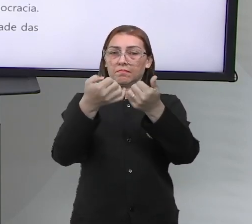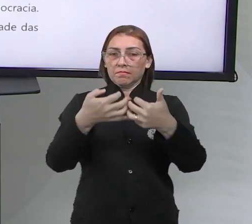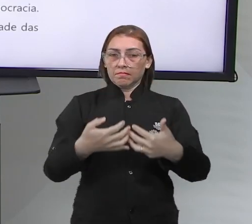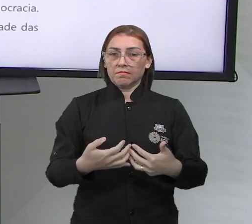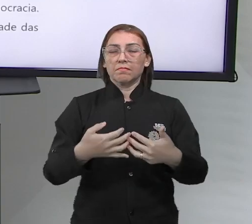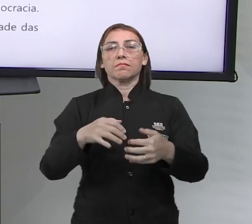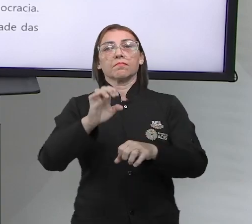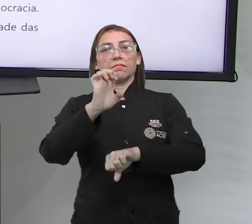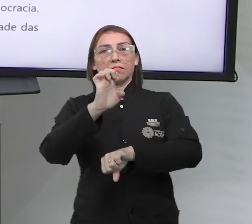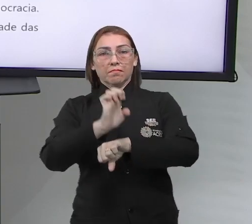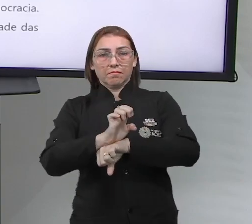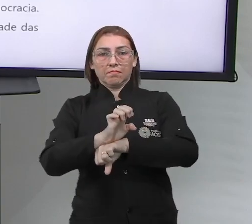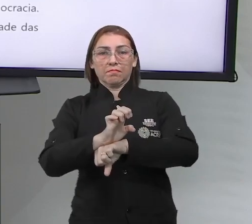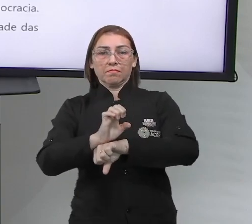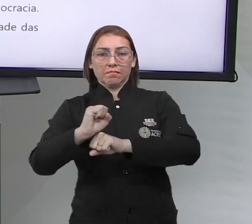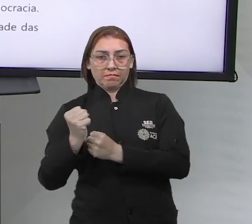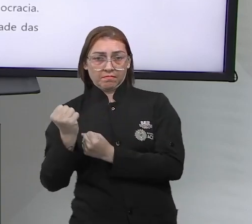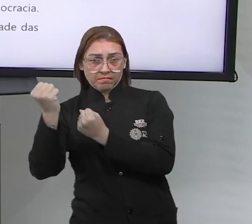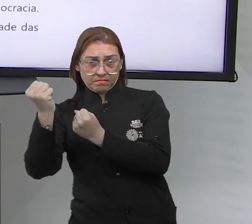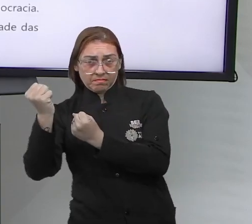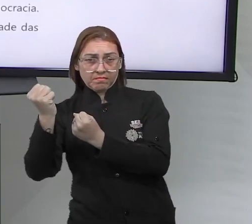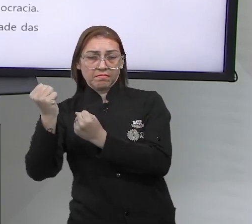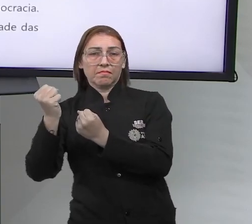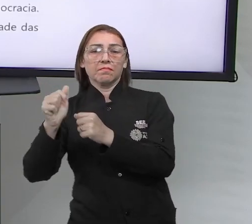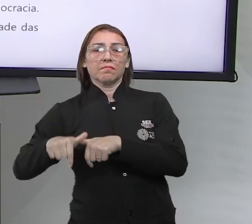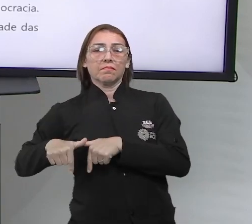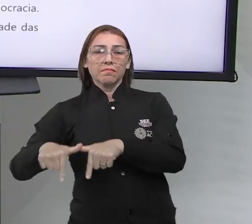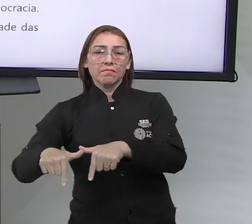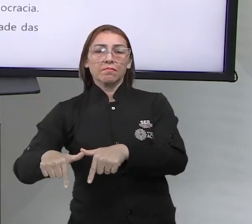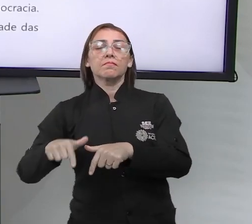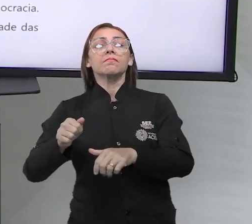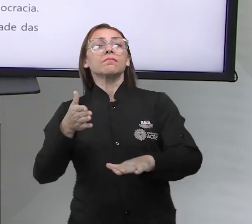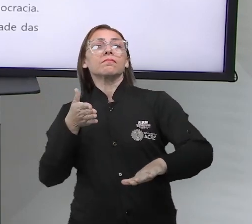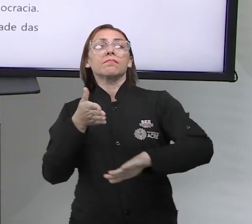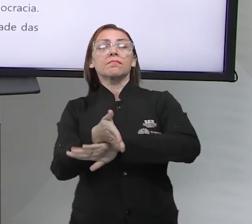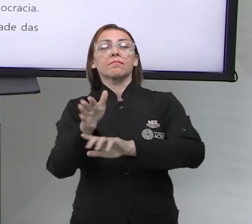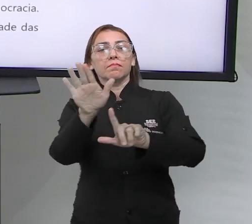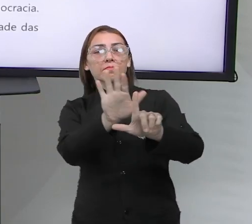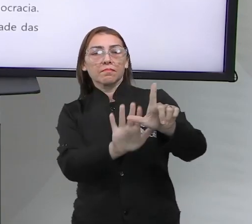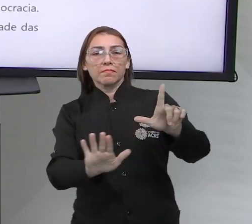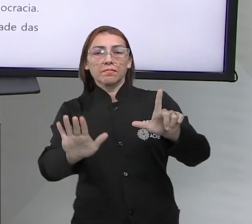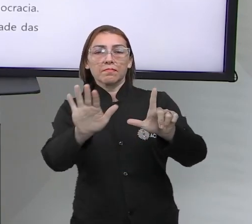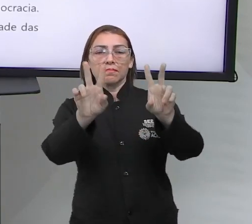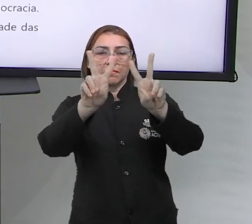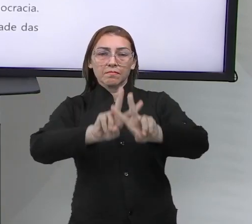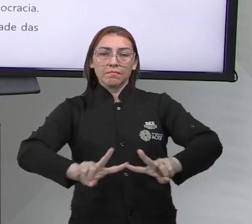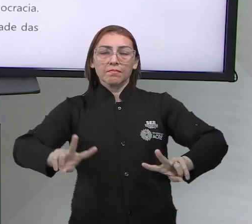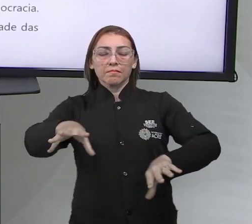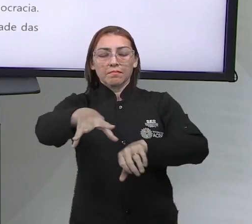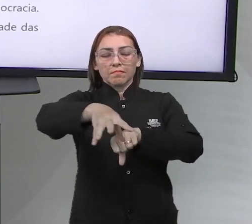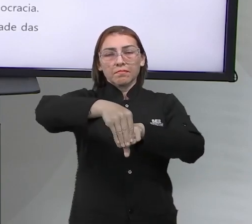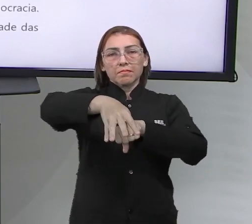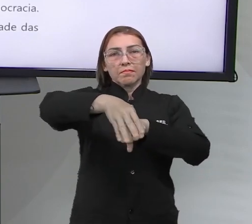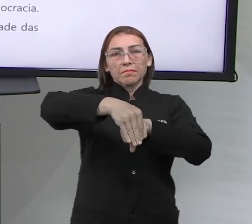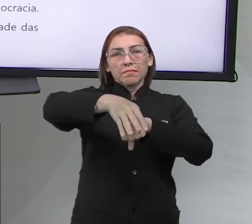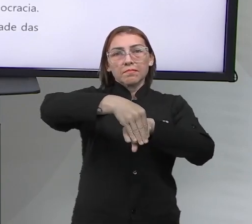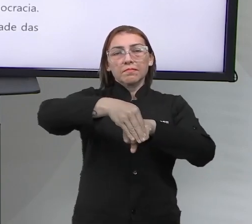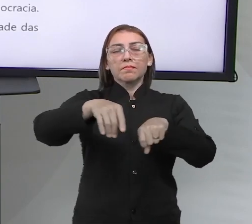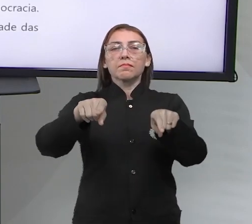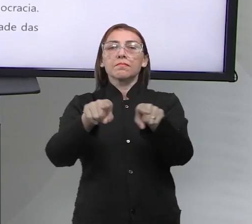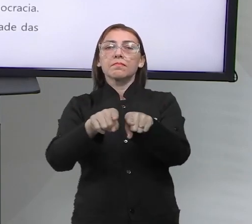do Estado e o poder. Vocês podem estar acessando o nosso ambiente virtual de aprendizagem